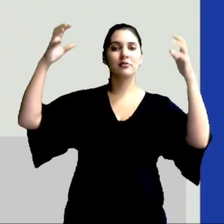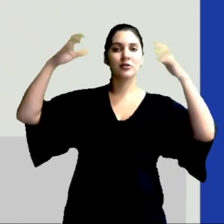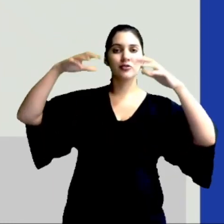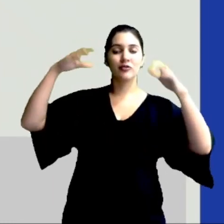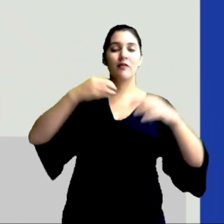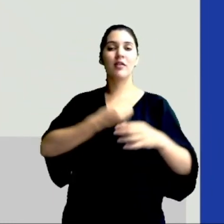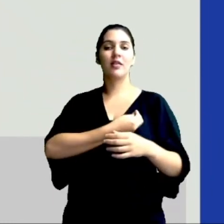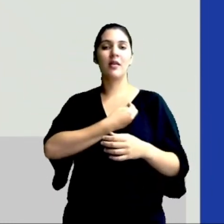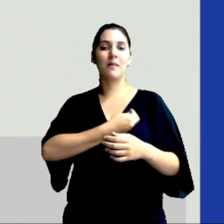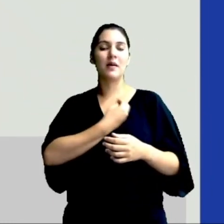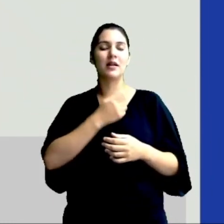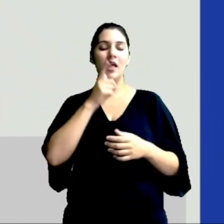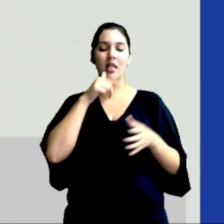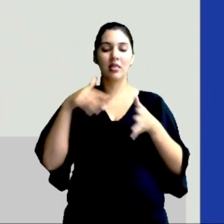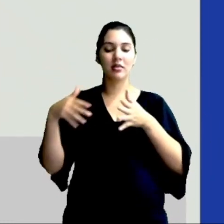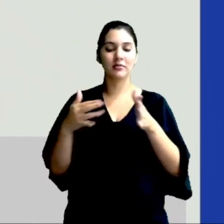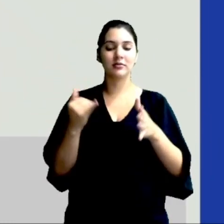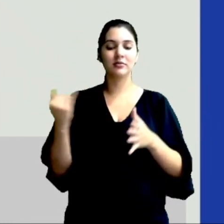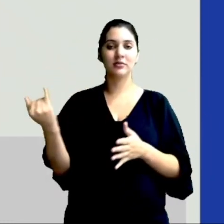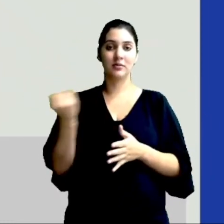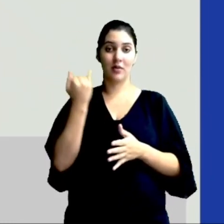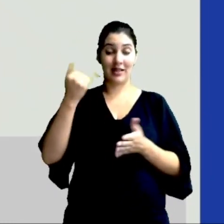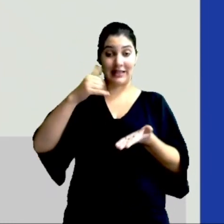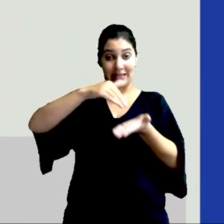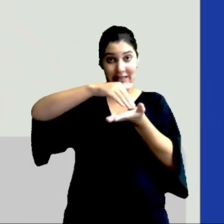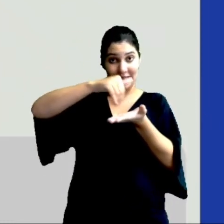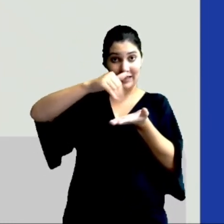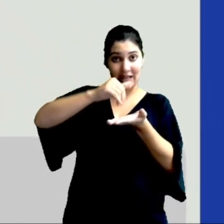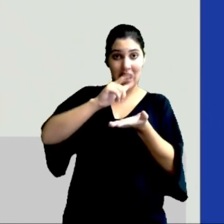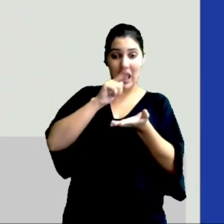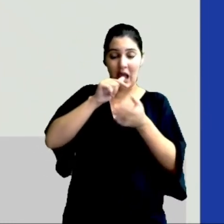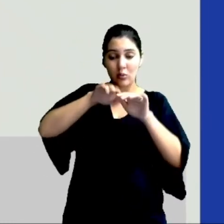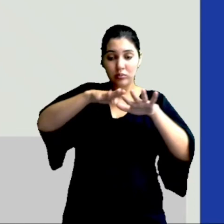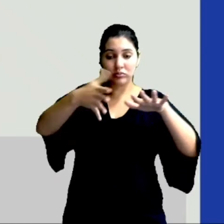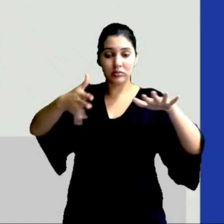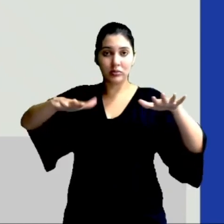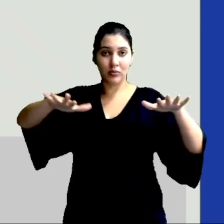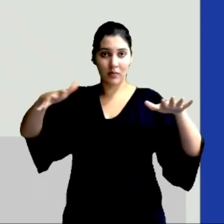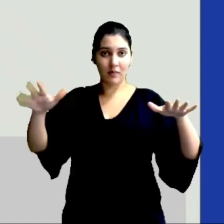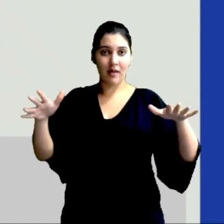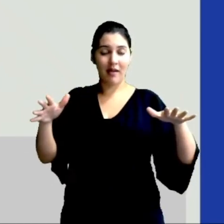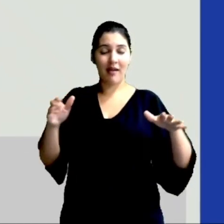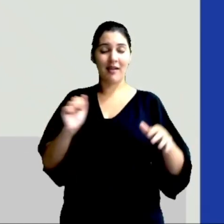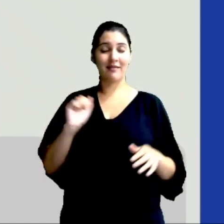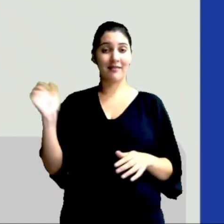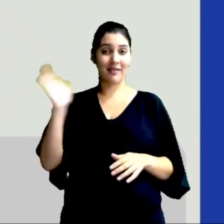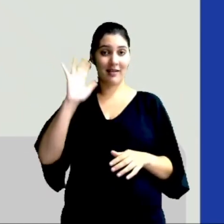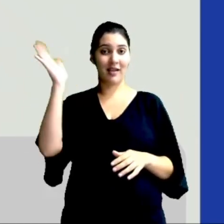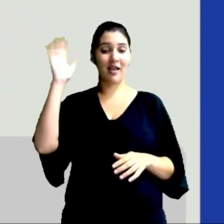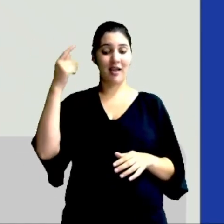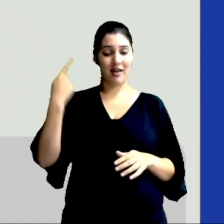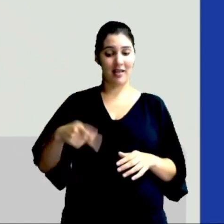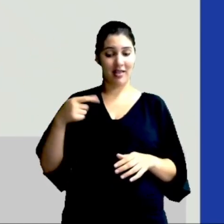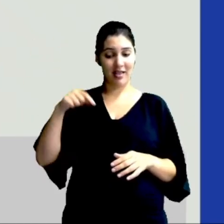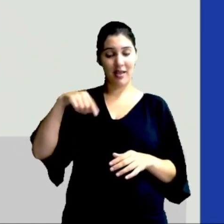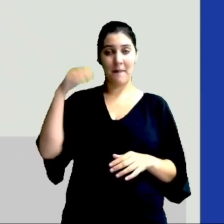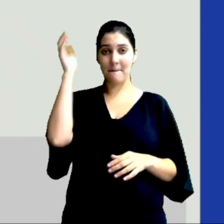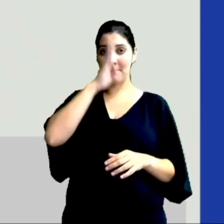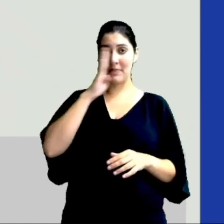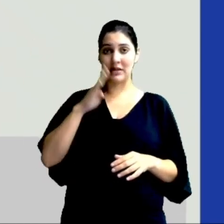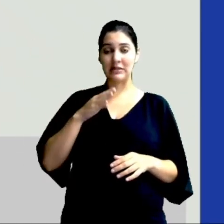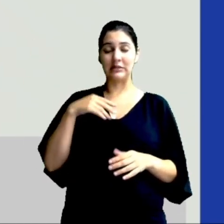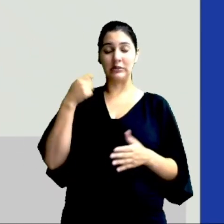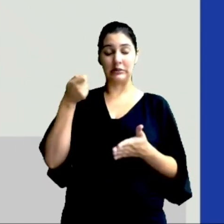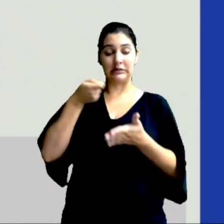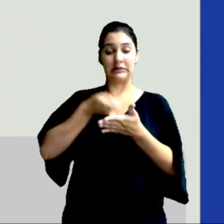presença de rios importantes, você tirar água do mar, um processo que é bastante caro, né? até aqui para o Brasil, né, se pensa em fazer,